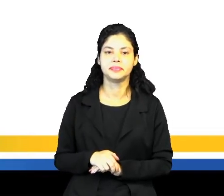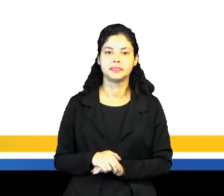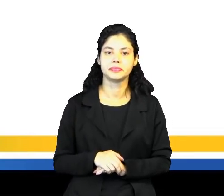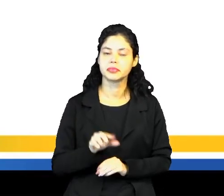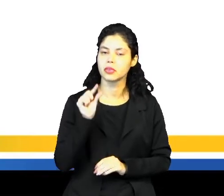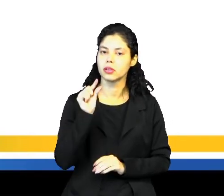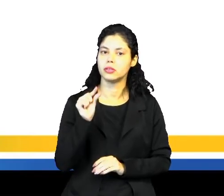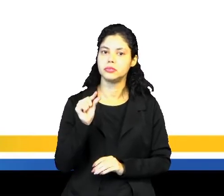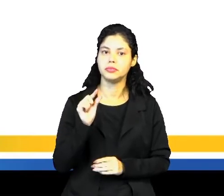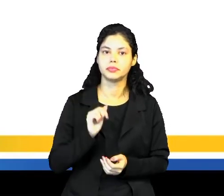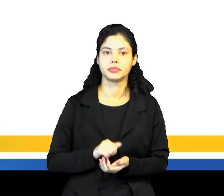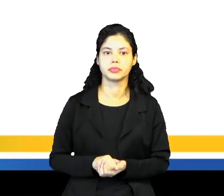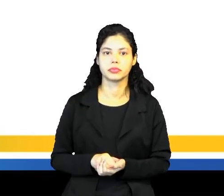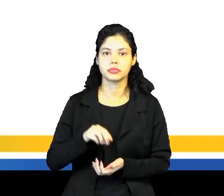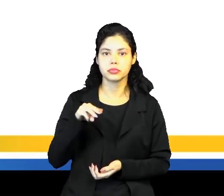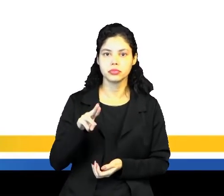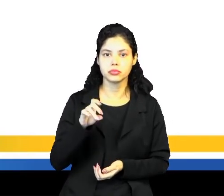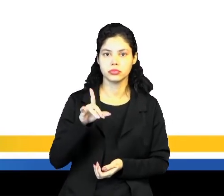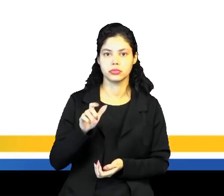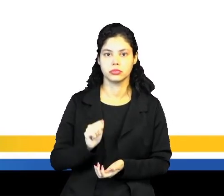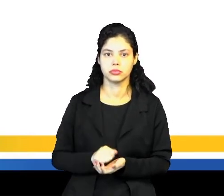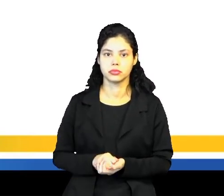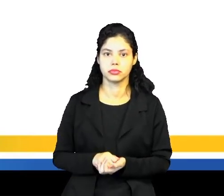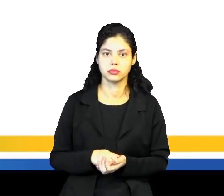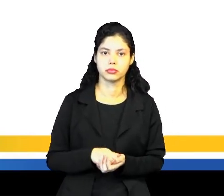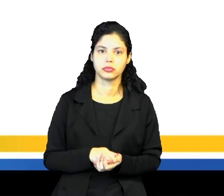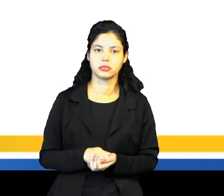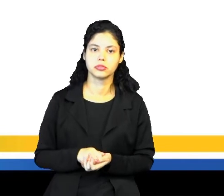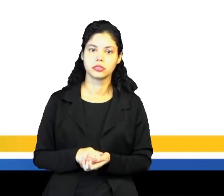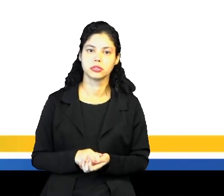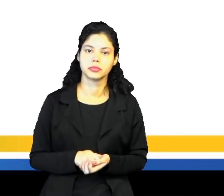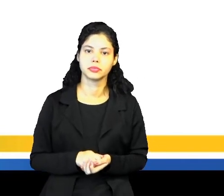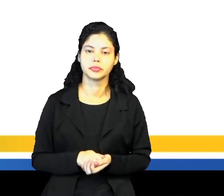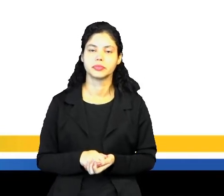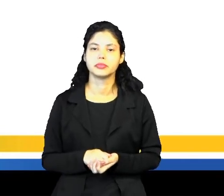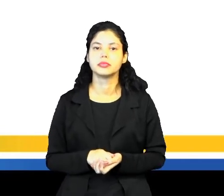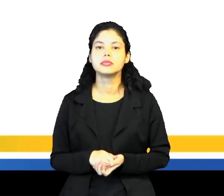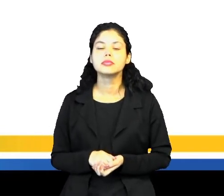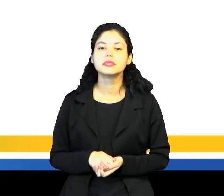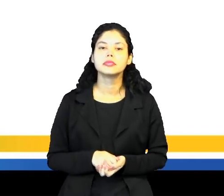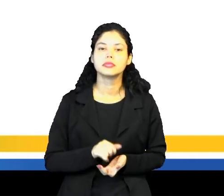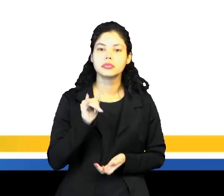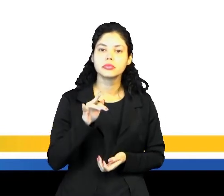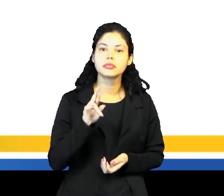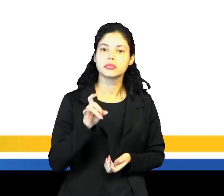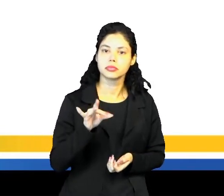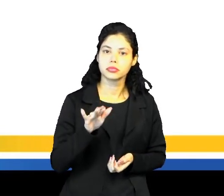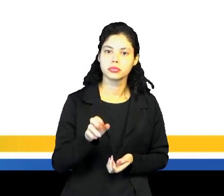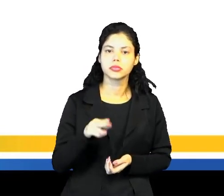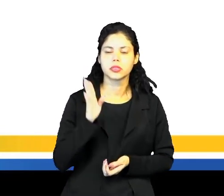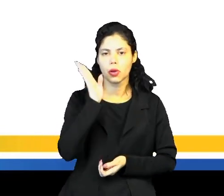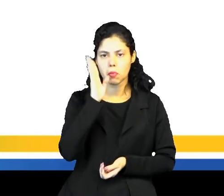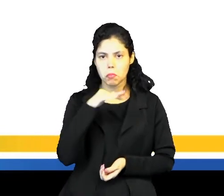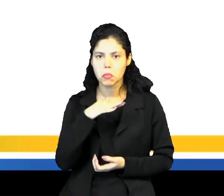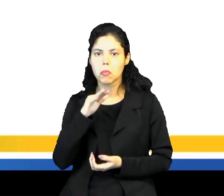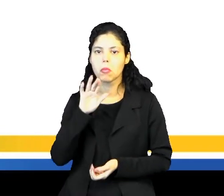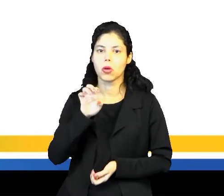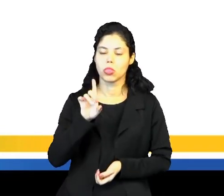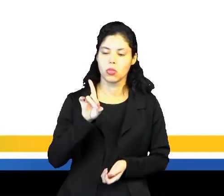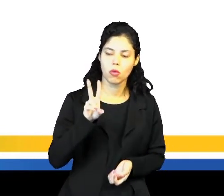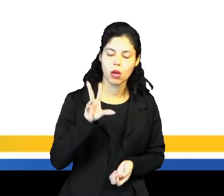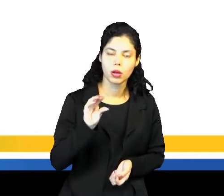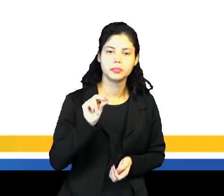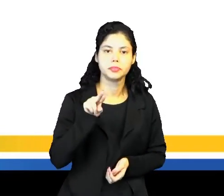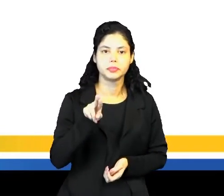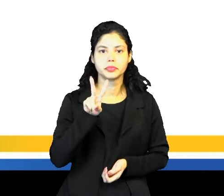um pouco na moral, né, até por isso ele disse que dentro de casa ele era um pouco ignorante, né, mal educado,